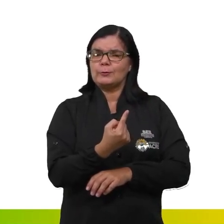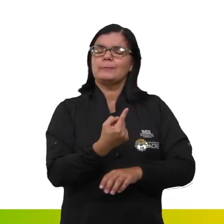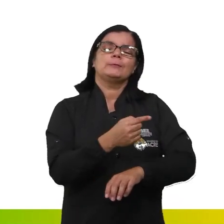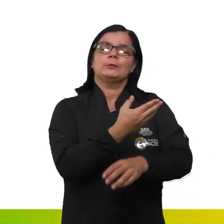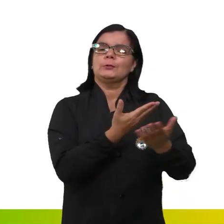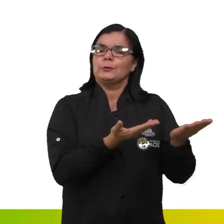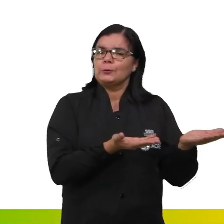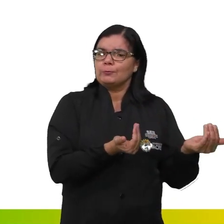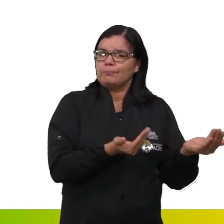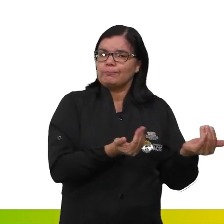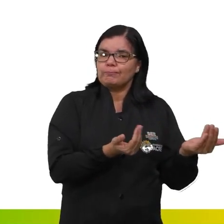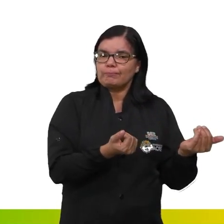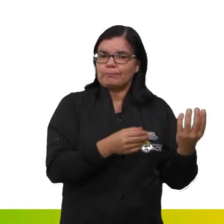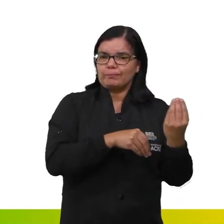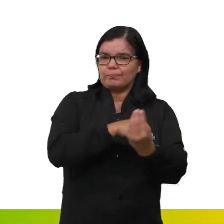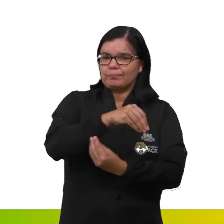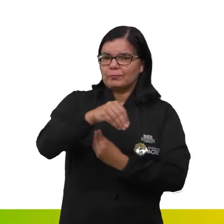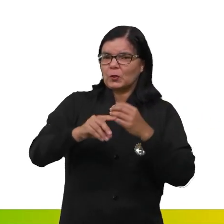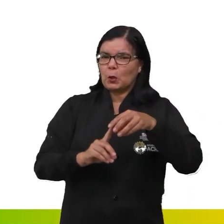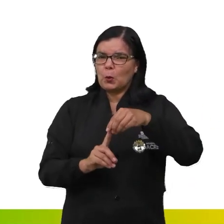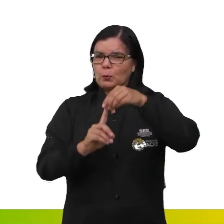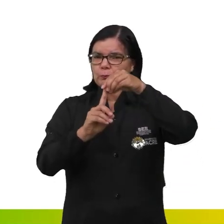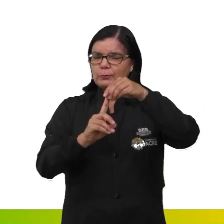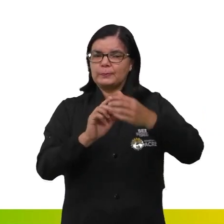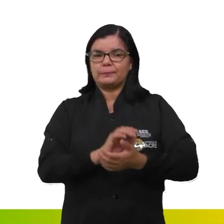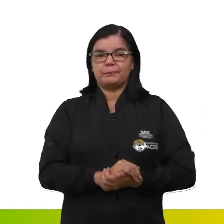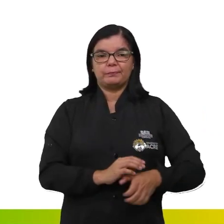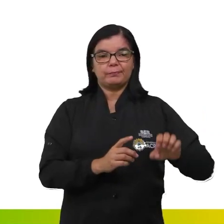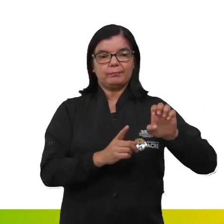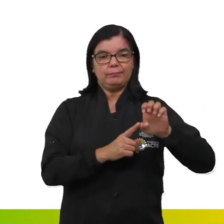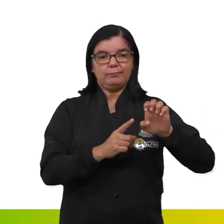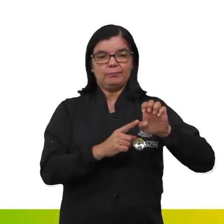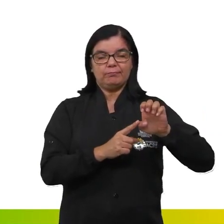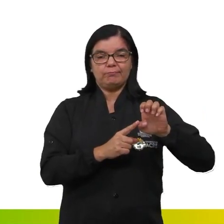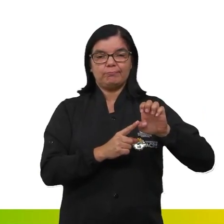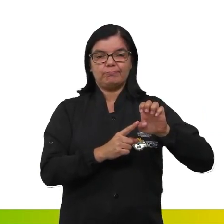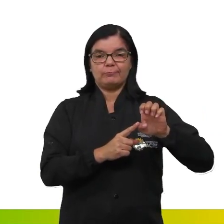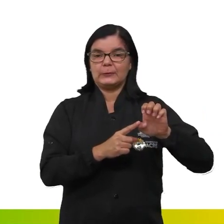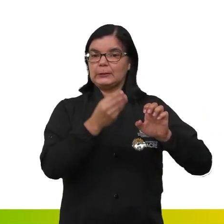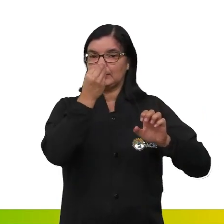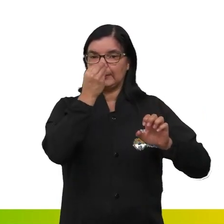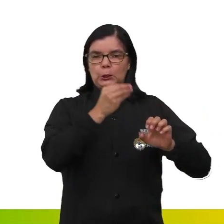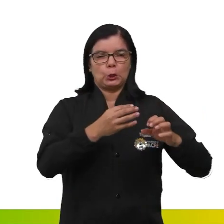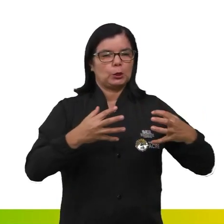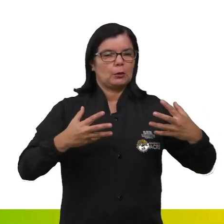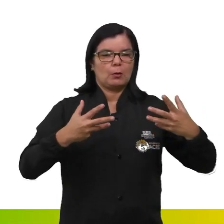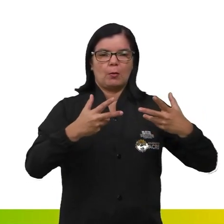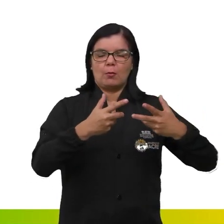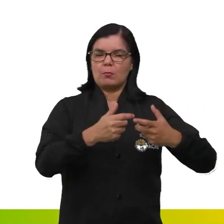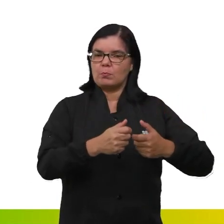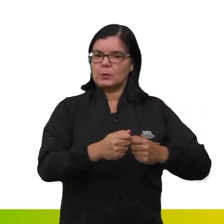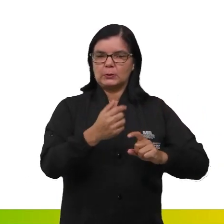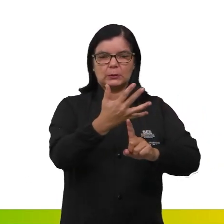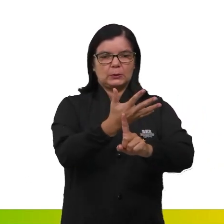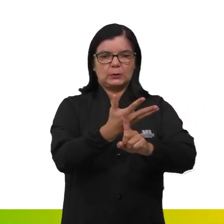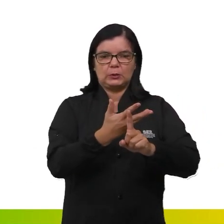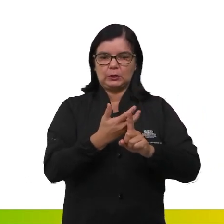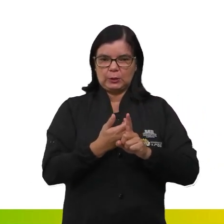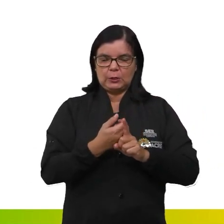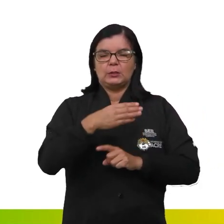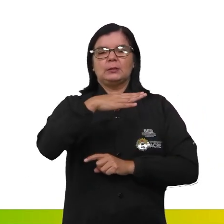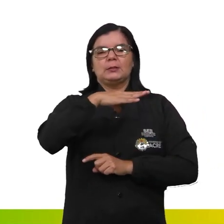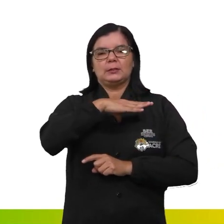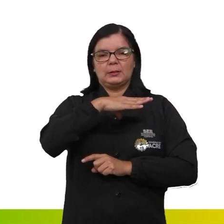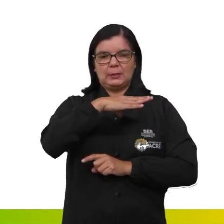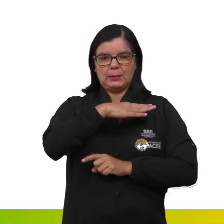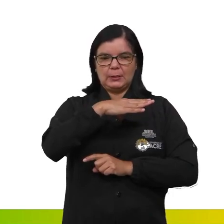culturais únicos e homogêneos. E letra E. A rejeição total da expressão